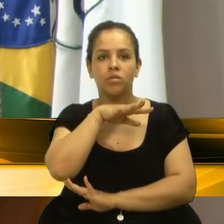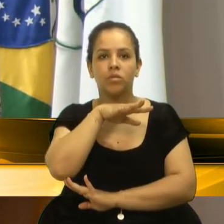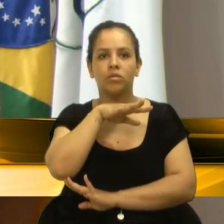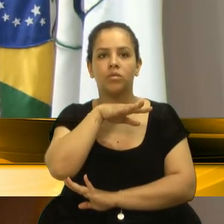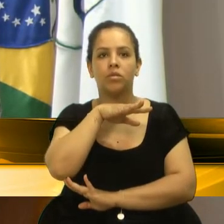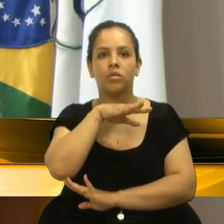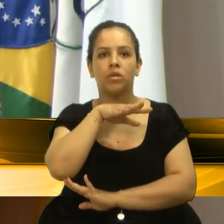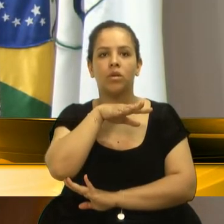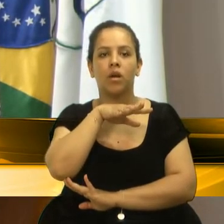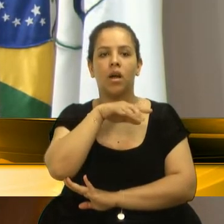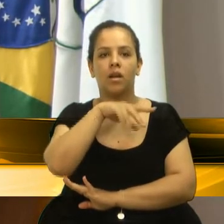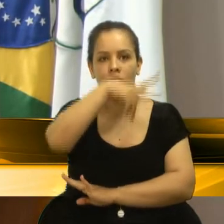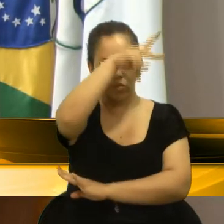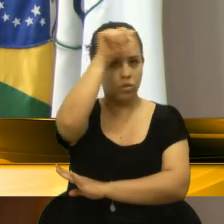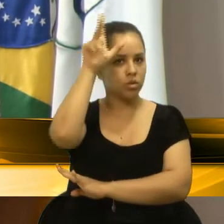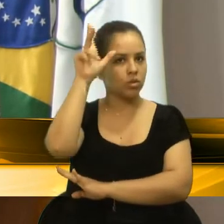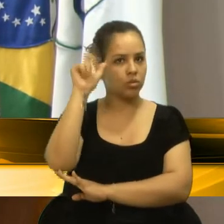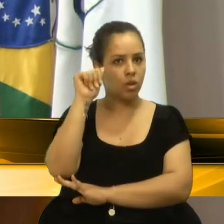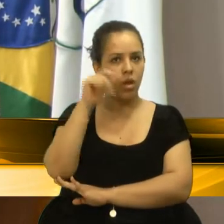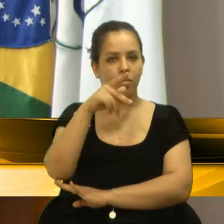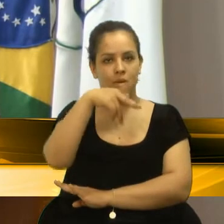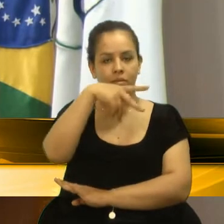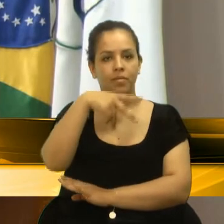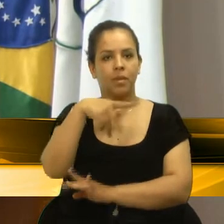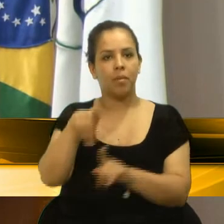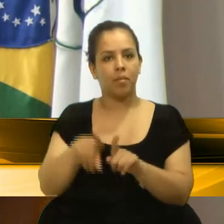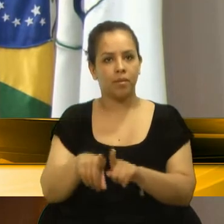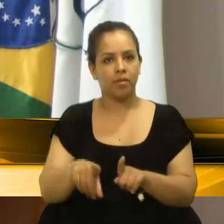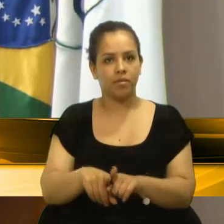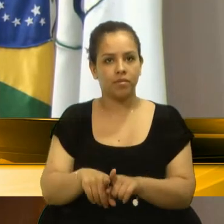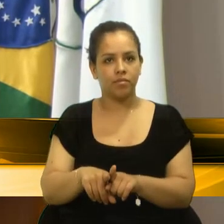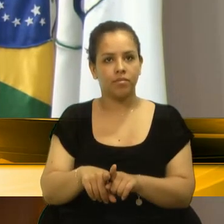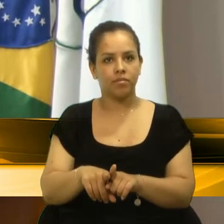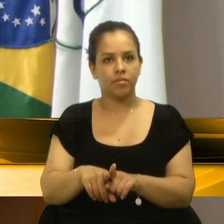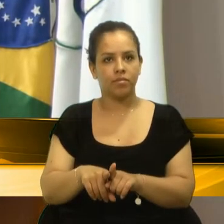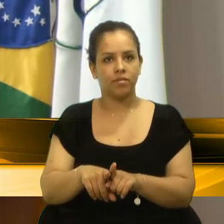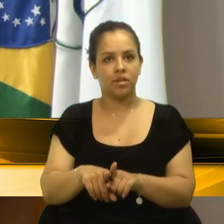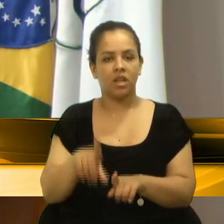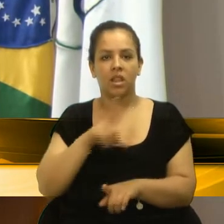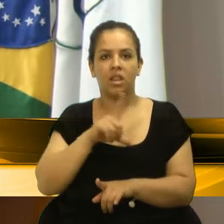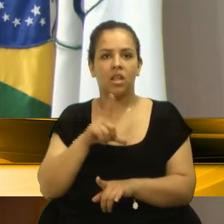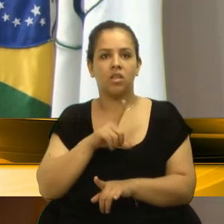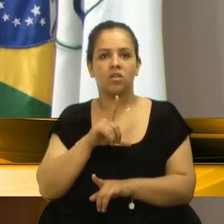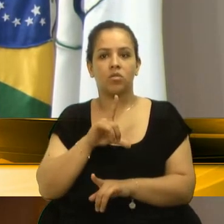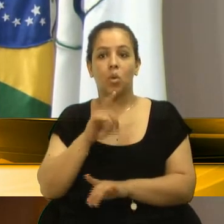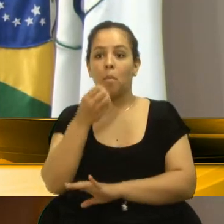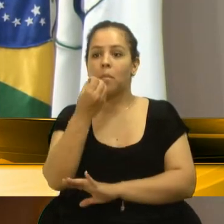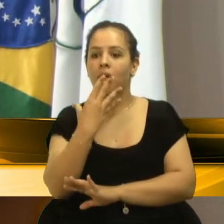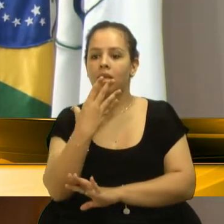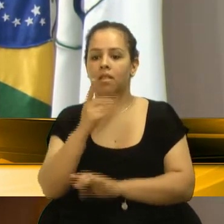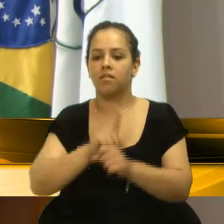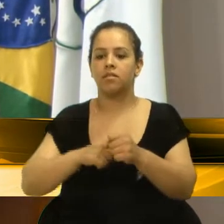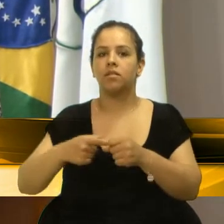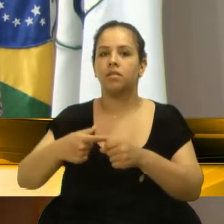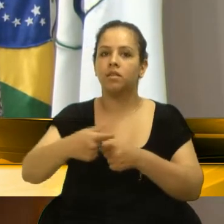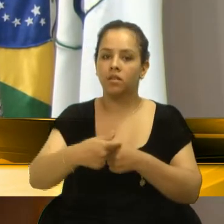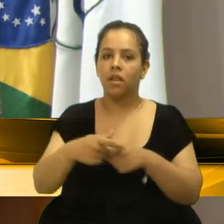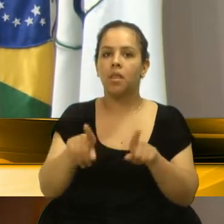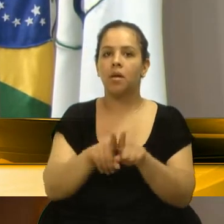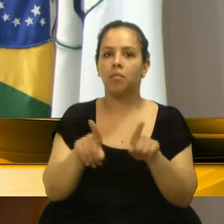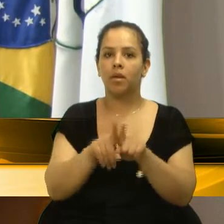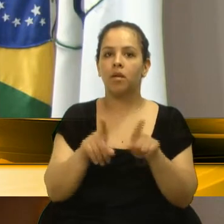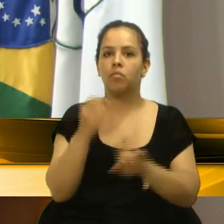público, ao prefeito impende gerir os interesses e os bens locais. Cabe salientar